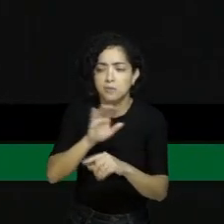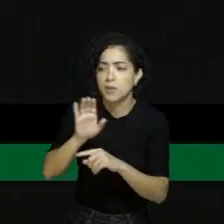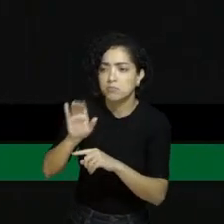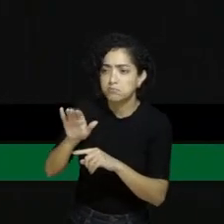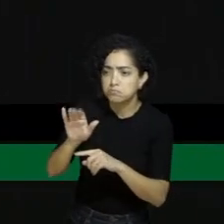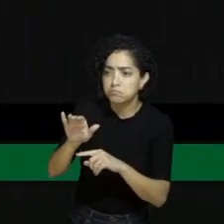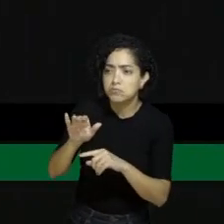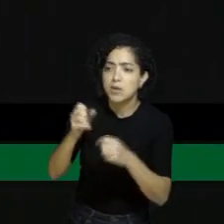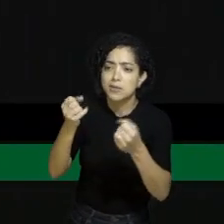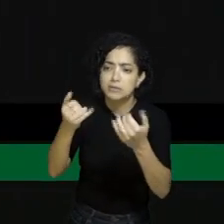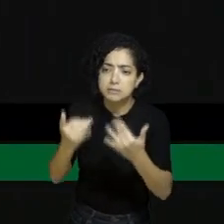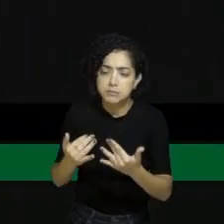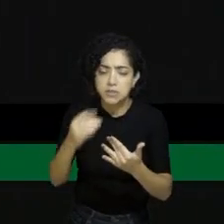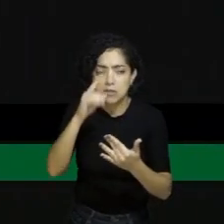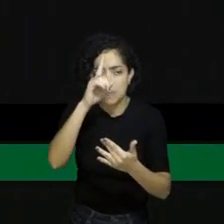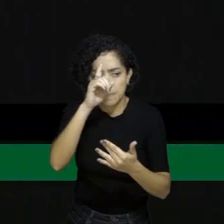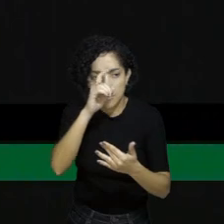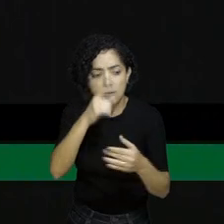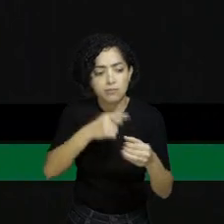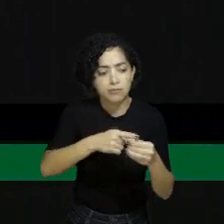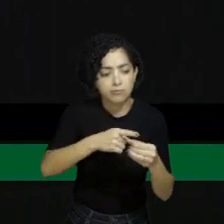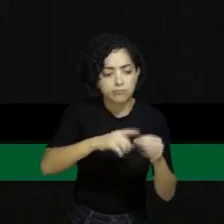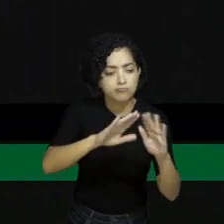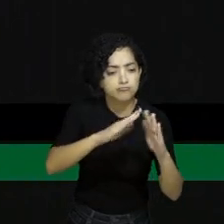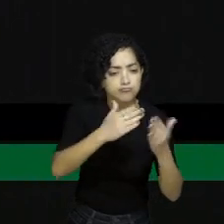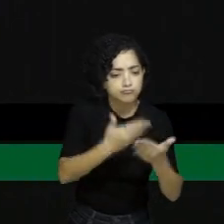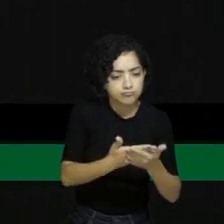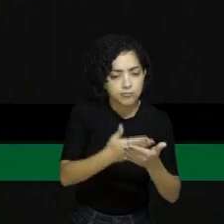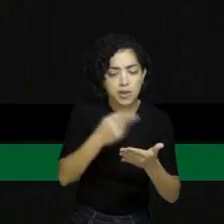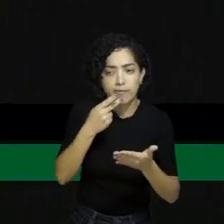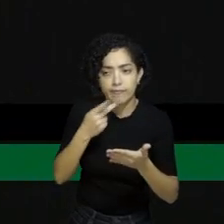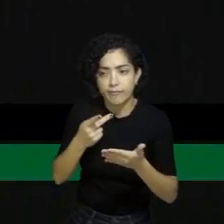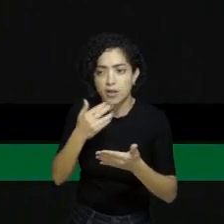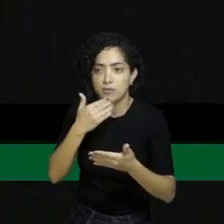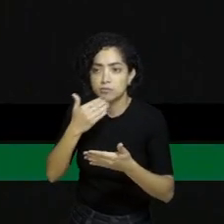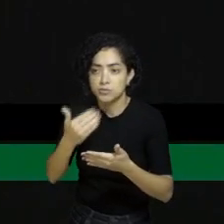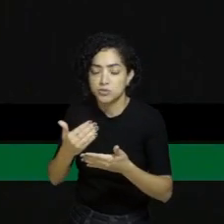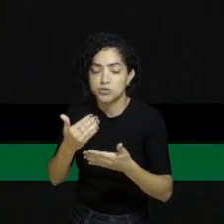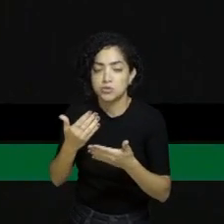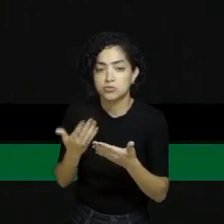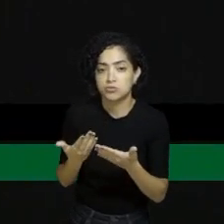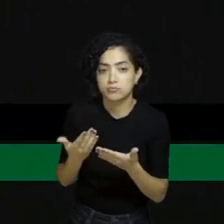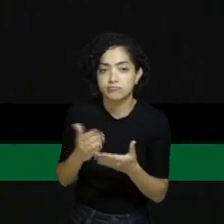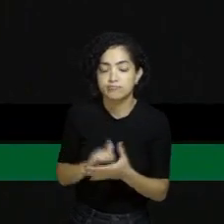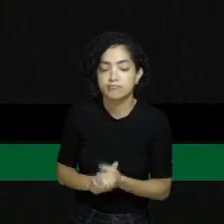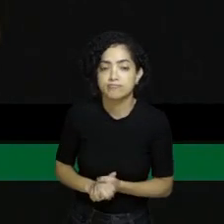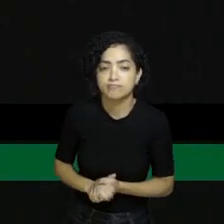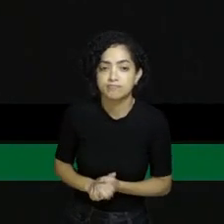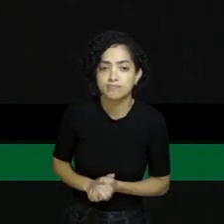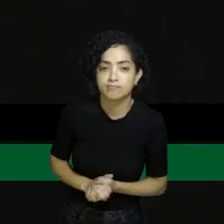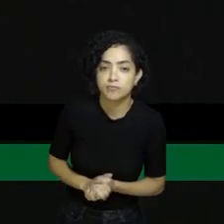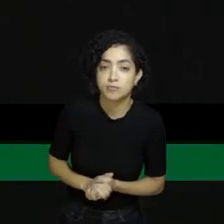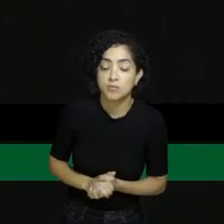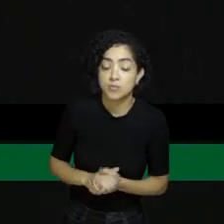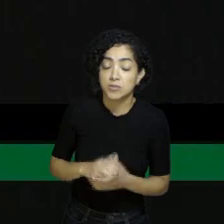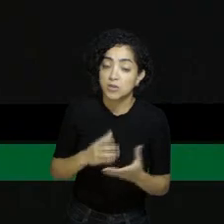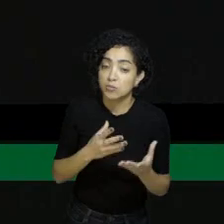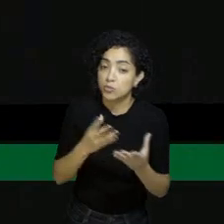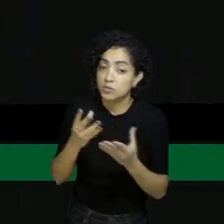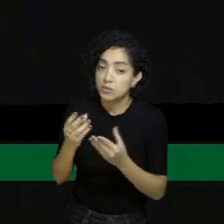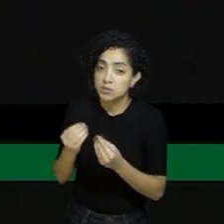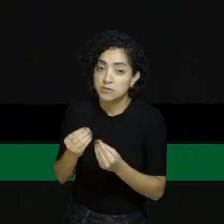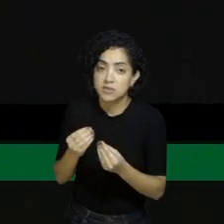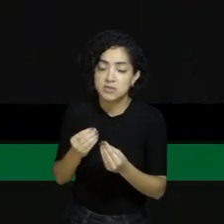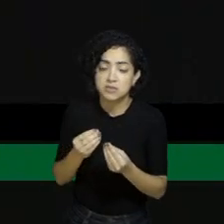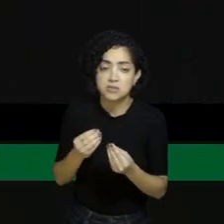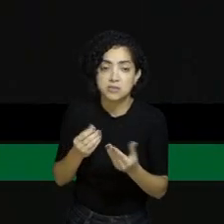seu hospital, fala da sua escola, fala da sua demanda. muitas vezes, para alguém não tem